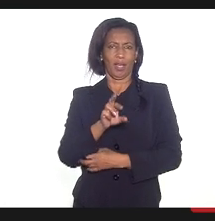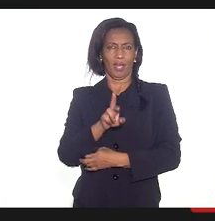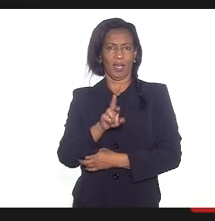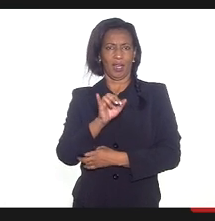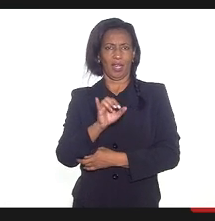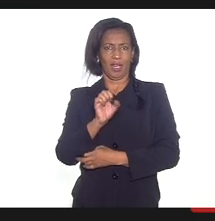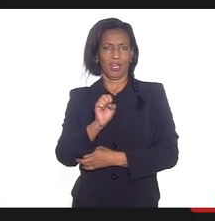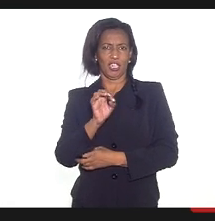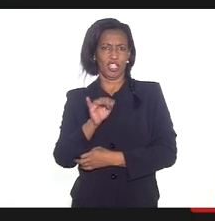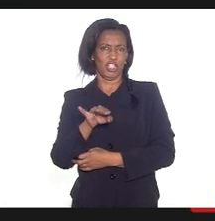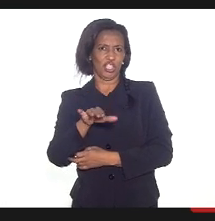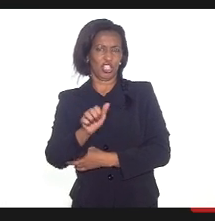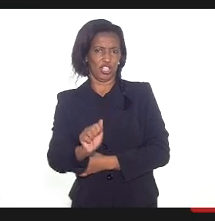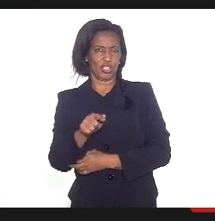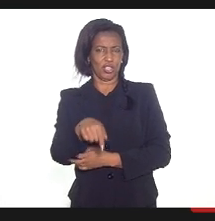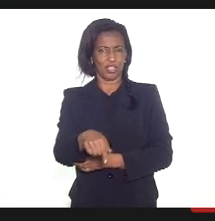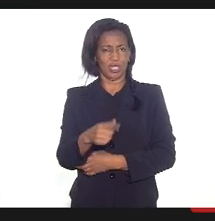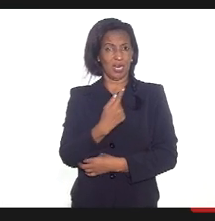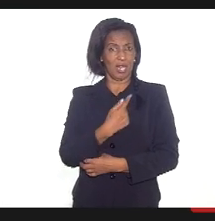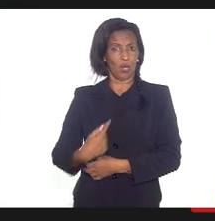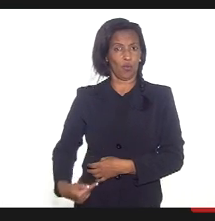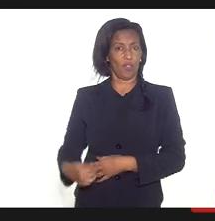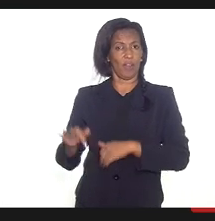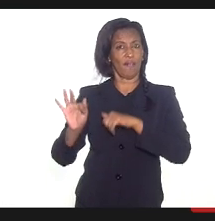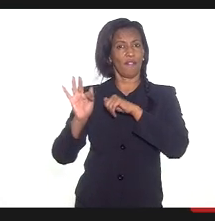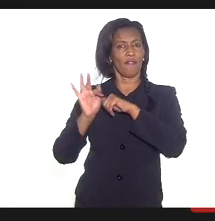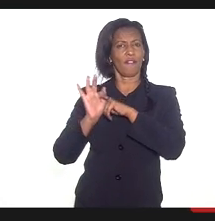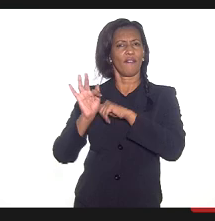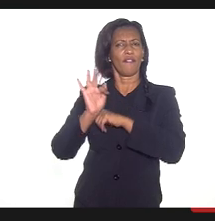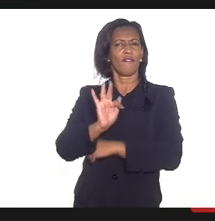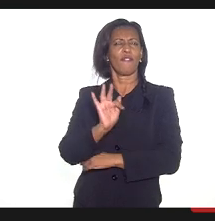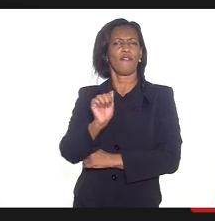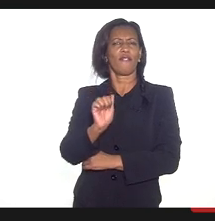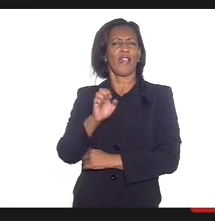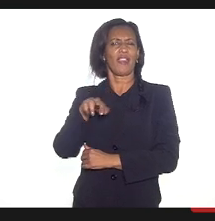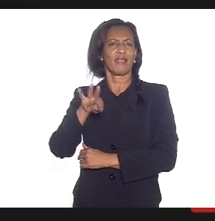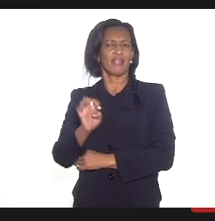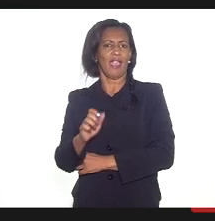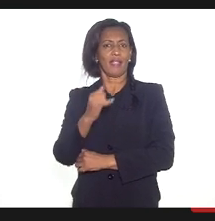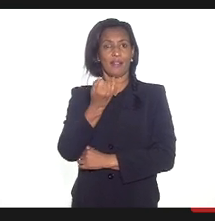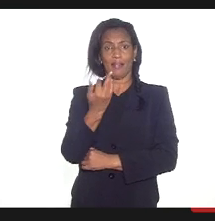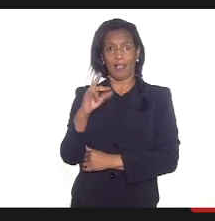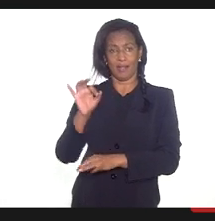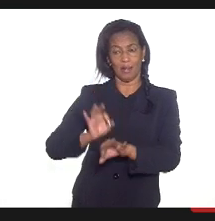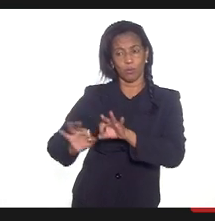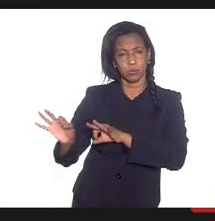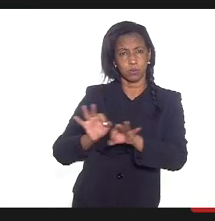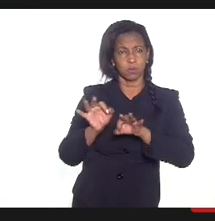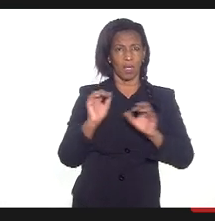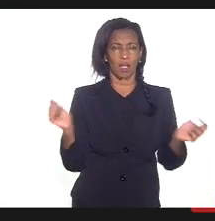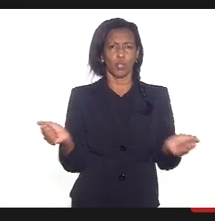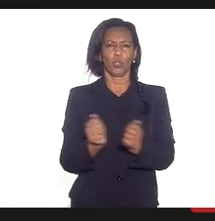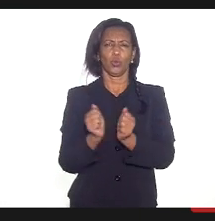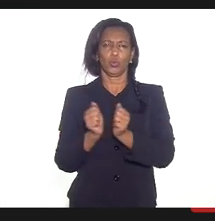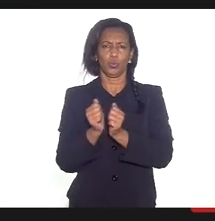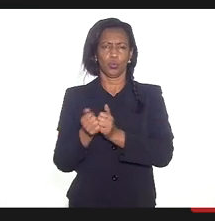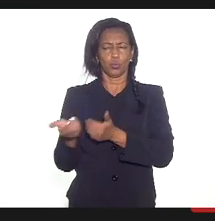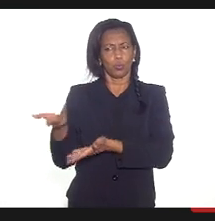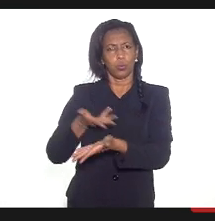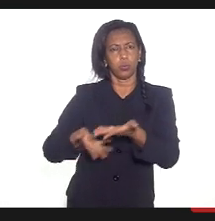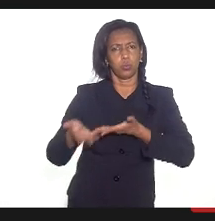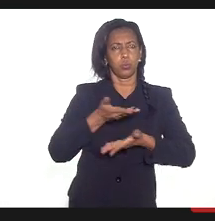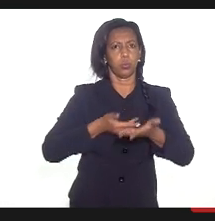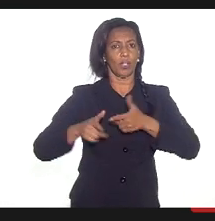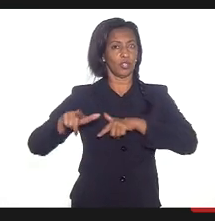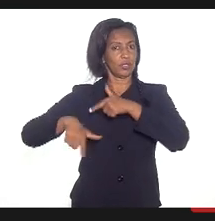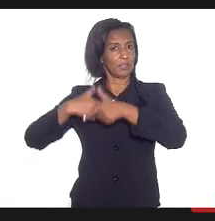projeto Açucena. Ela é coordenadora da FAETEC aqui na Ilha do Governador e ela desenvolveu esse projeto com a gente. E a gente está trabalhando